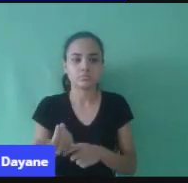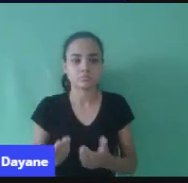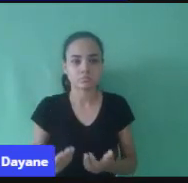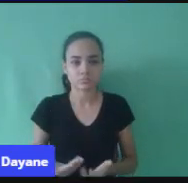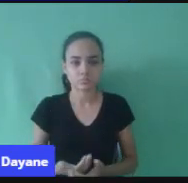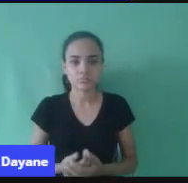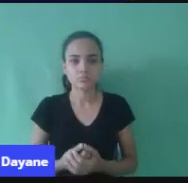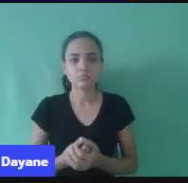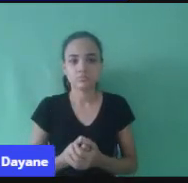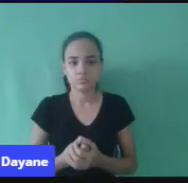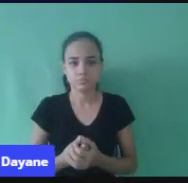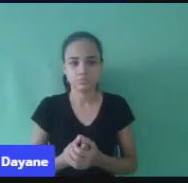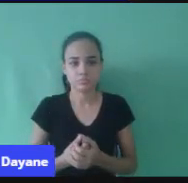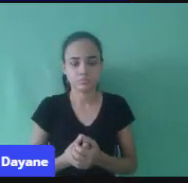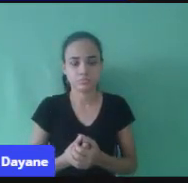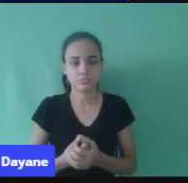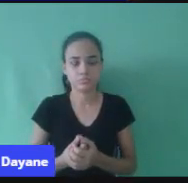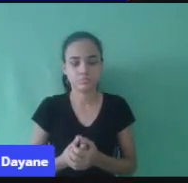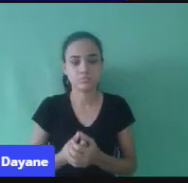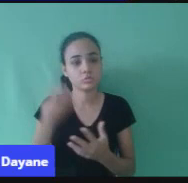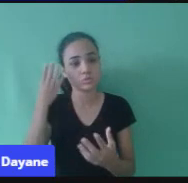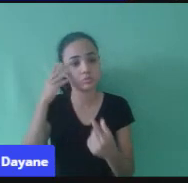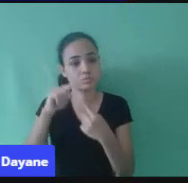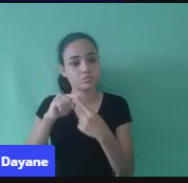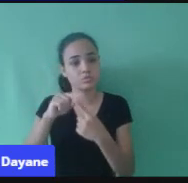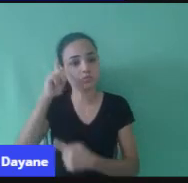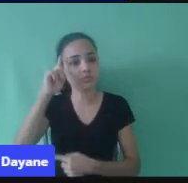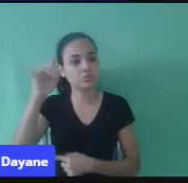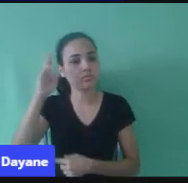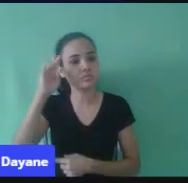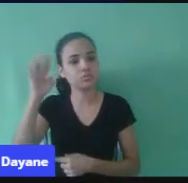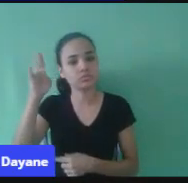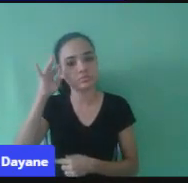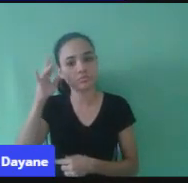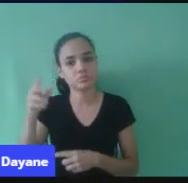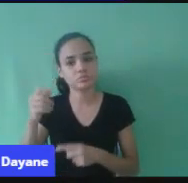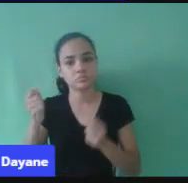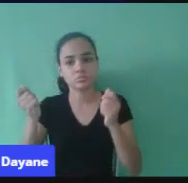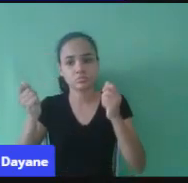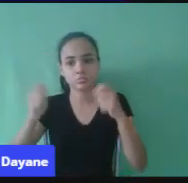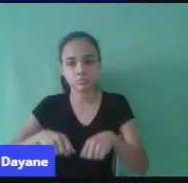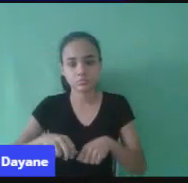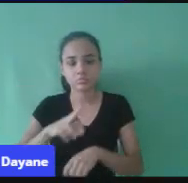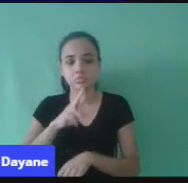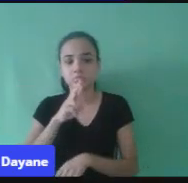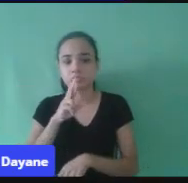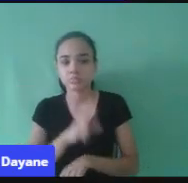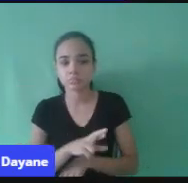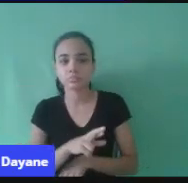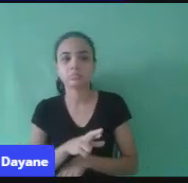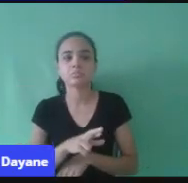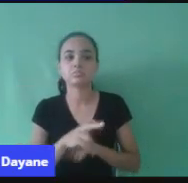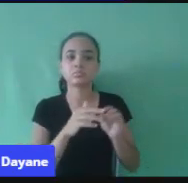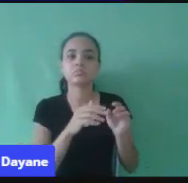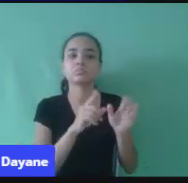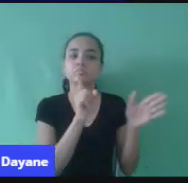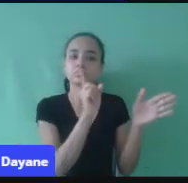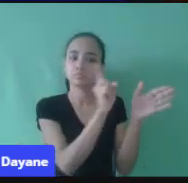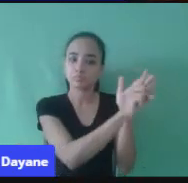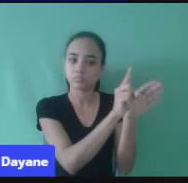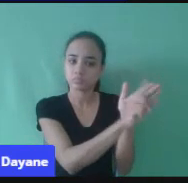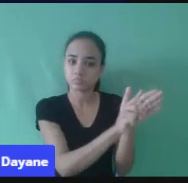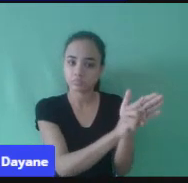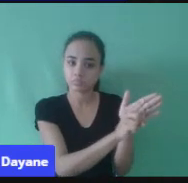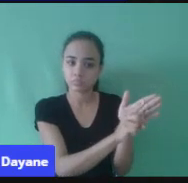vislumbrarmos ou refletirmos sobre uma possível resposta a essa questão, ou possíveis respostas